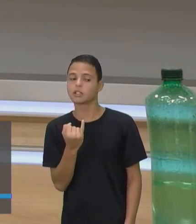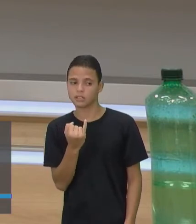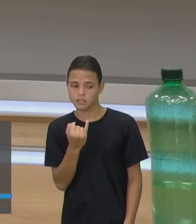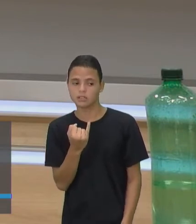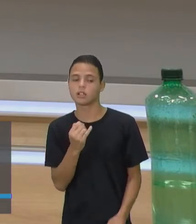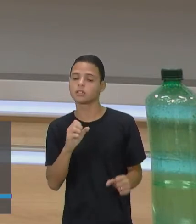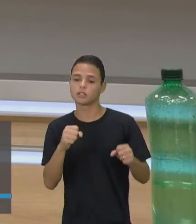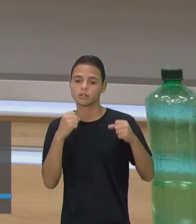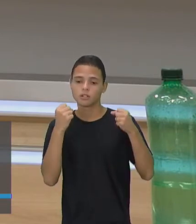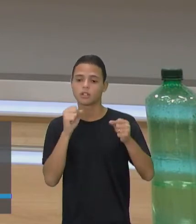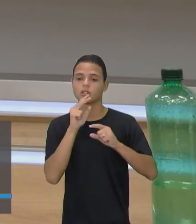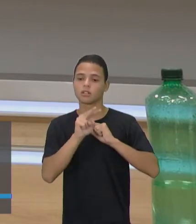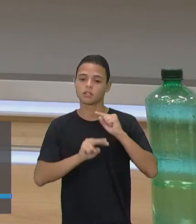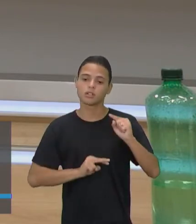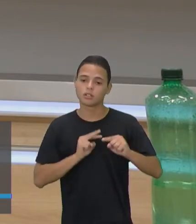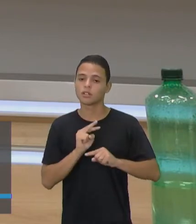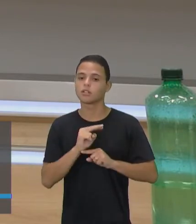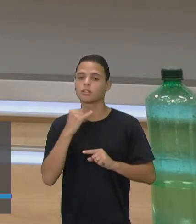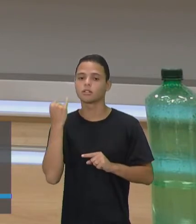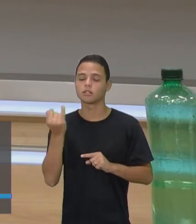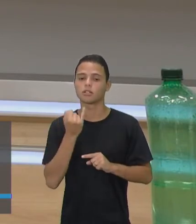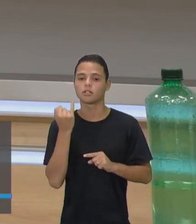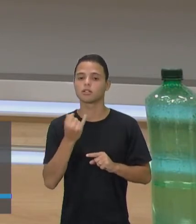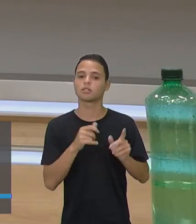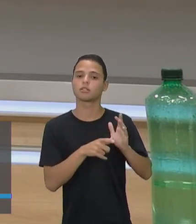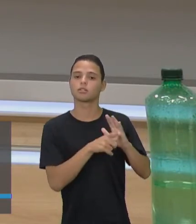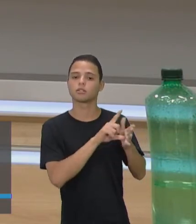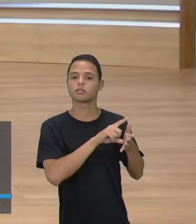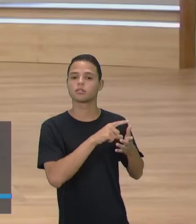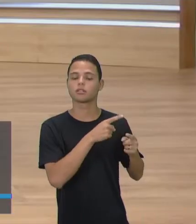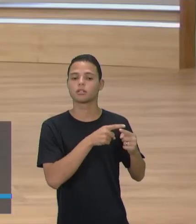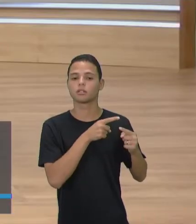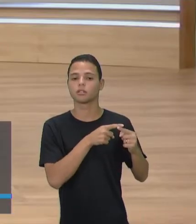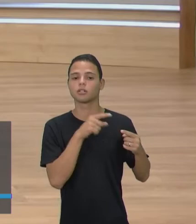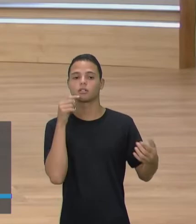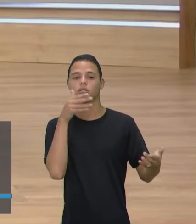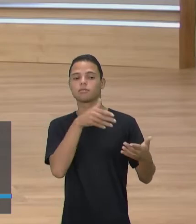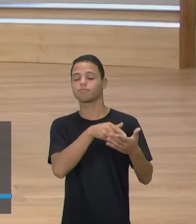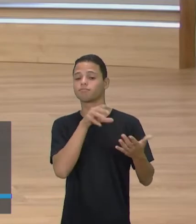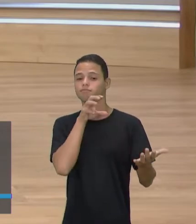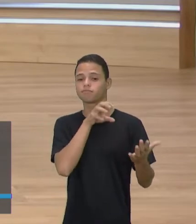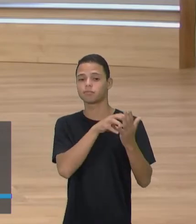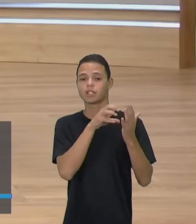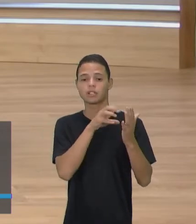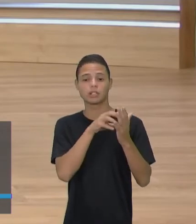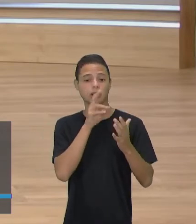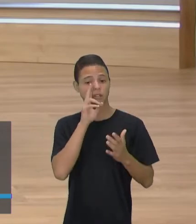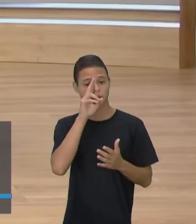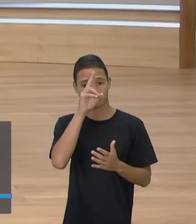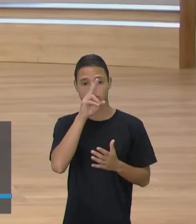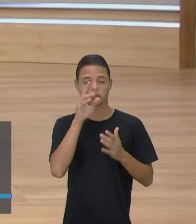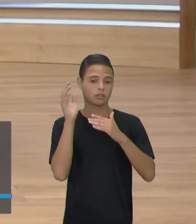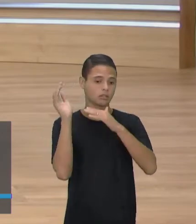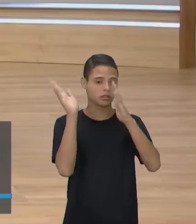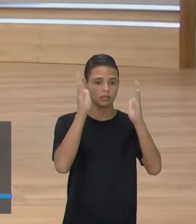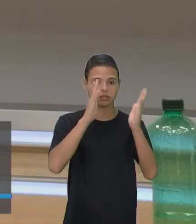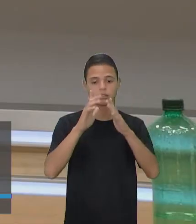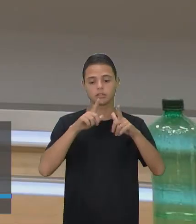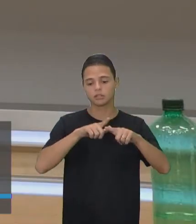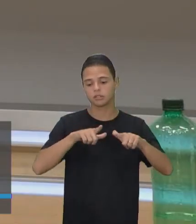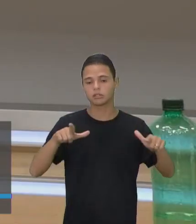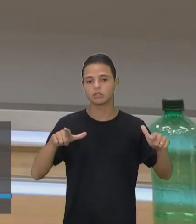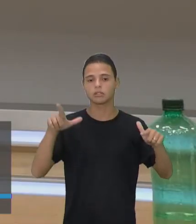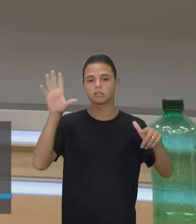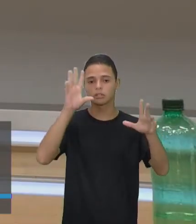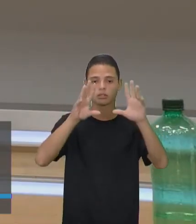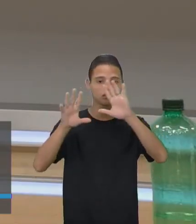Quanto mais cedo a gente se preocupar, melhor. Por quê? Uma hora não vai ter volta, uma hora a gente vai ter impactado tanto o meio ambiente, seja o solo, seja o ar,